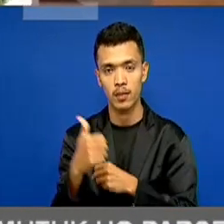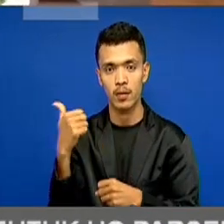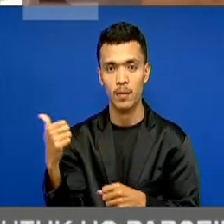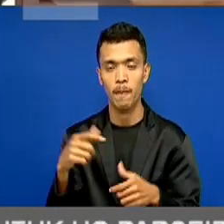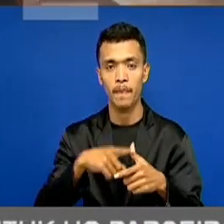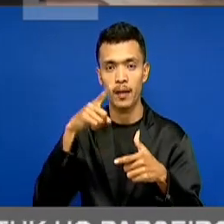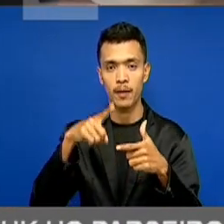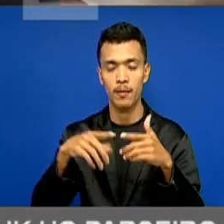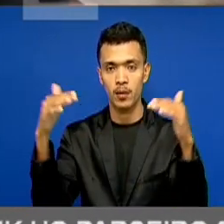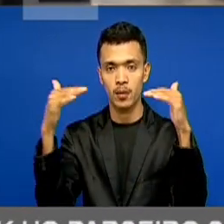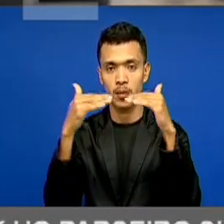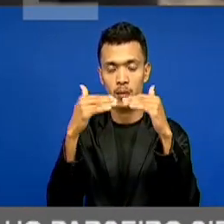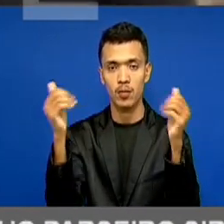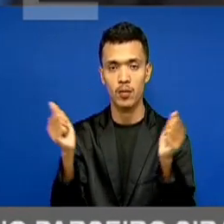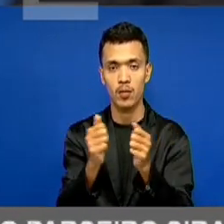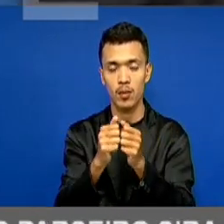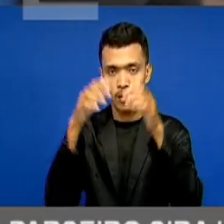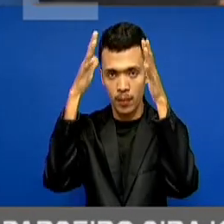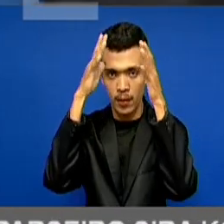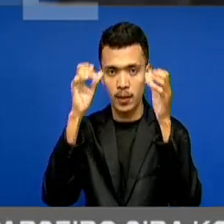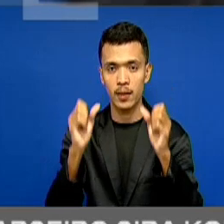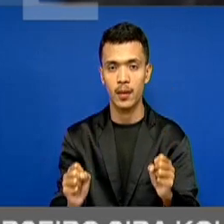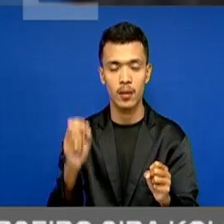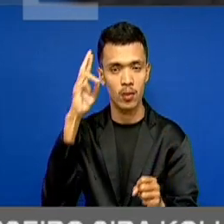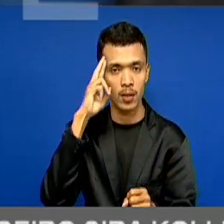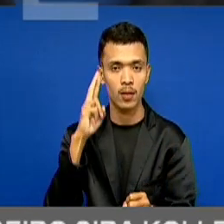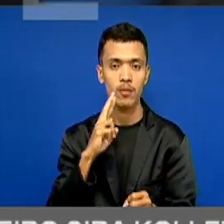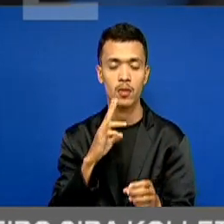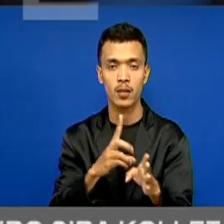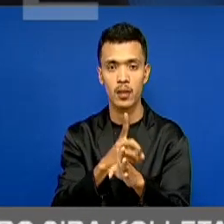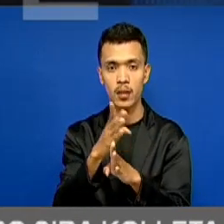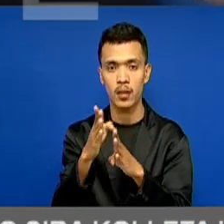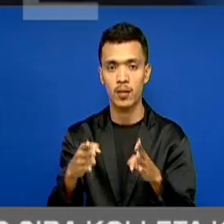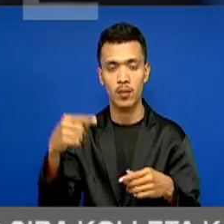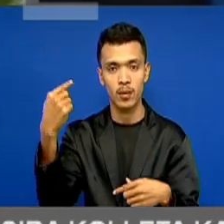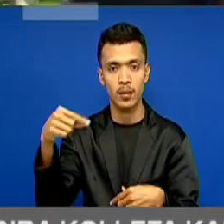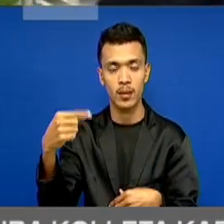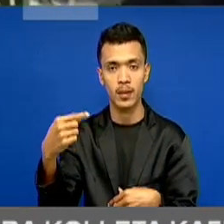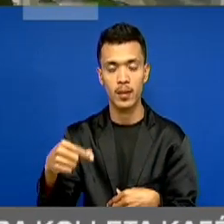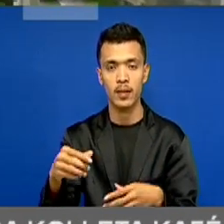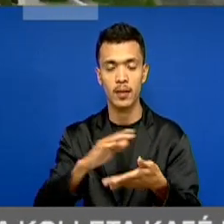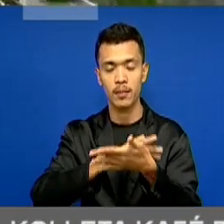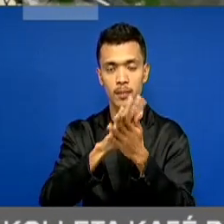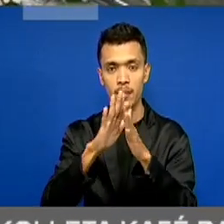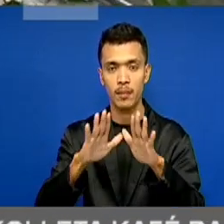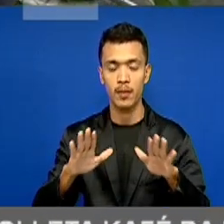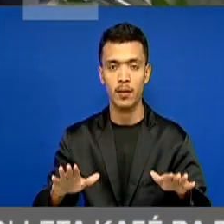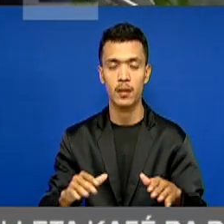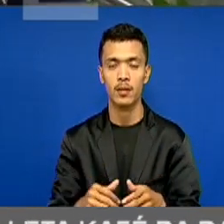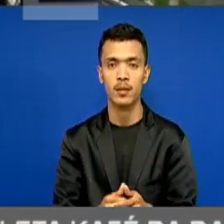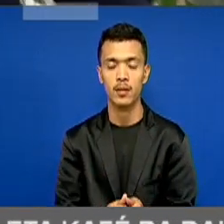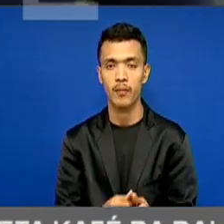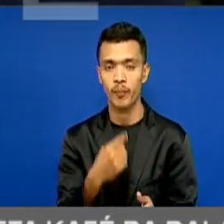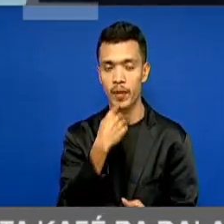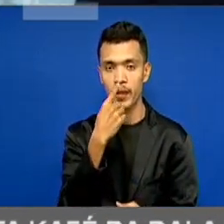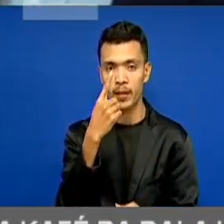Fue un encuentro con el presidente de la República, José Ramos Horta, director de la Agencia Greenpeace Unipessoal LDA, Rony Joel